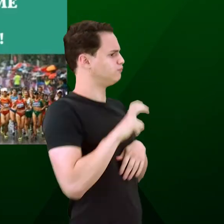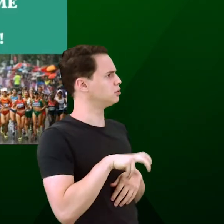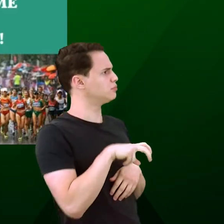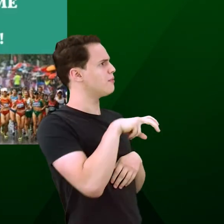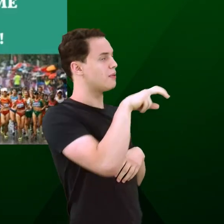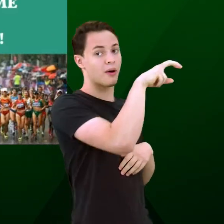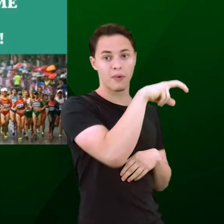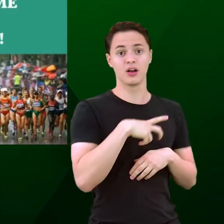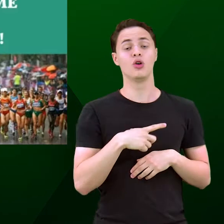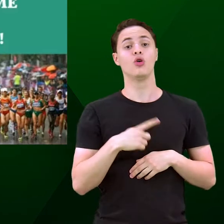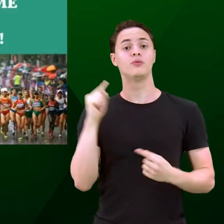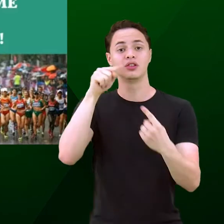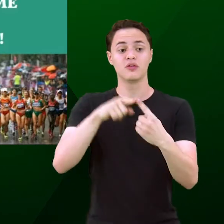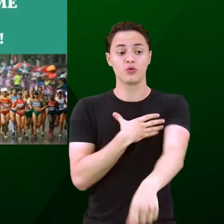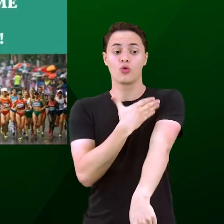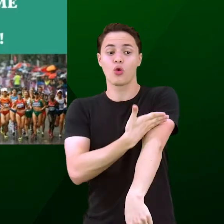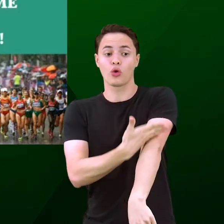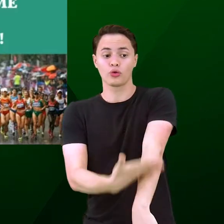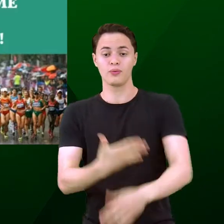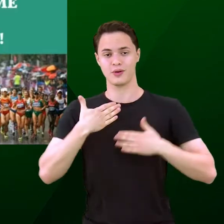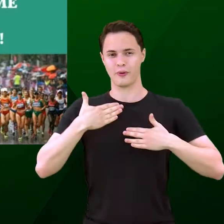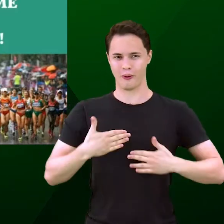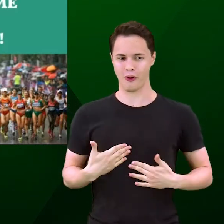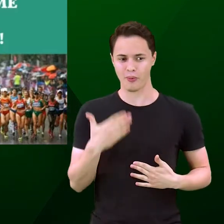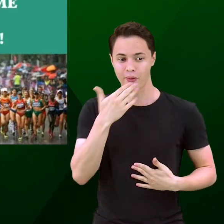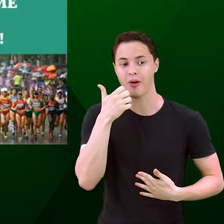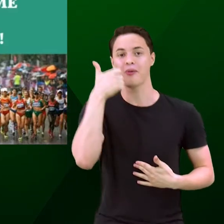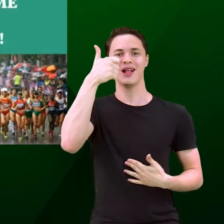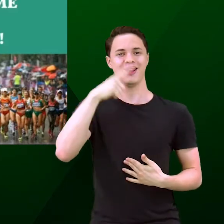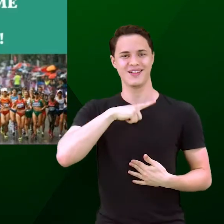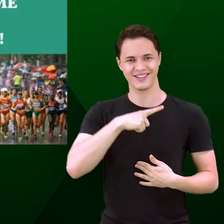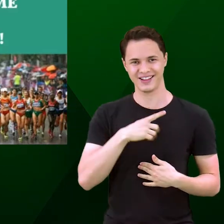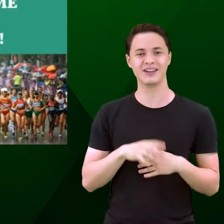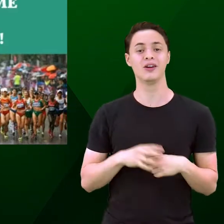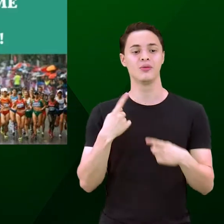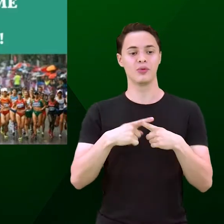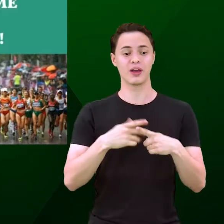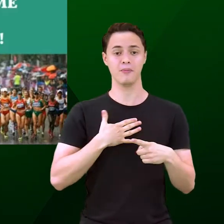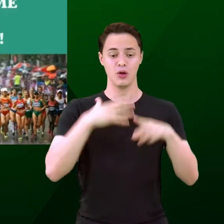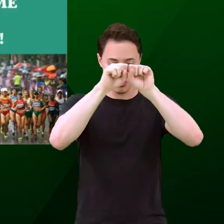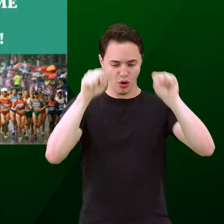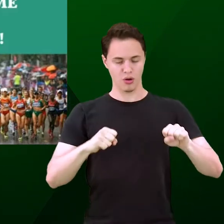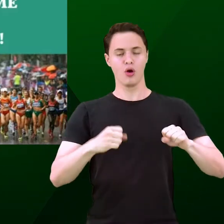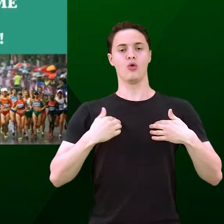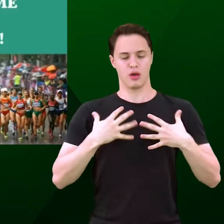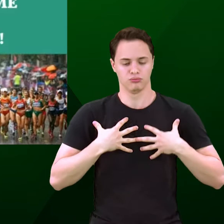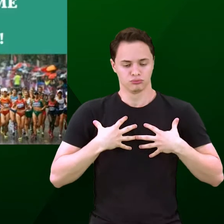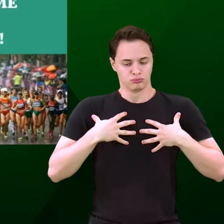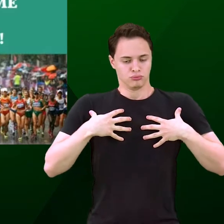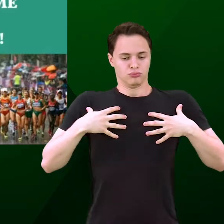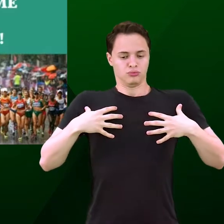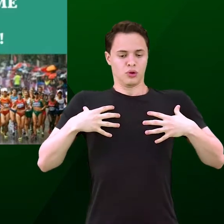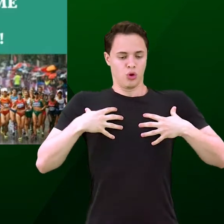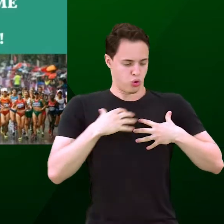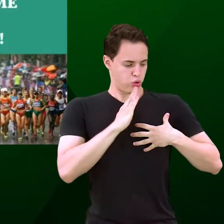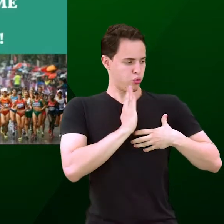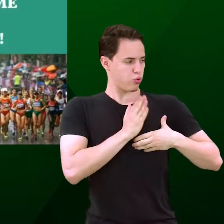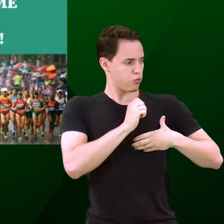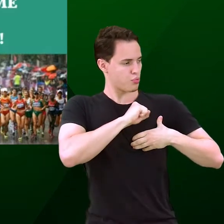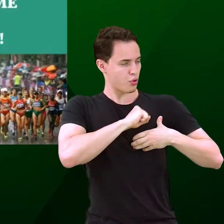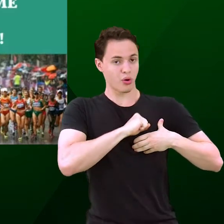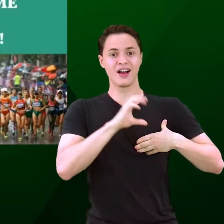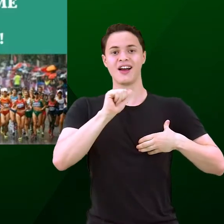aqui nessa parte mais ampla. Como que você organiza esse seu treino, né? Que a gente chama